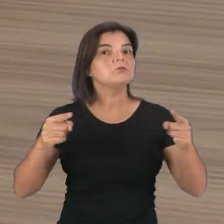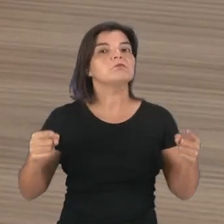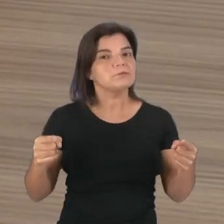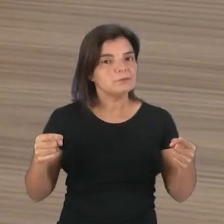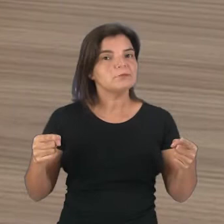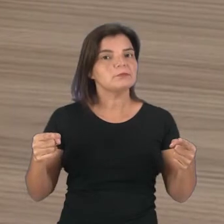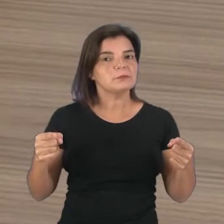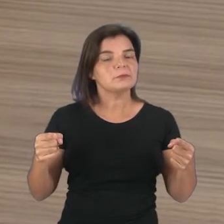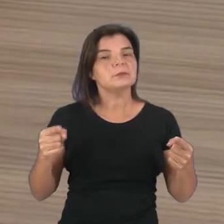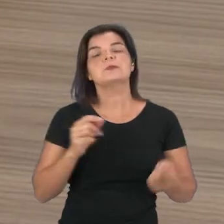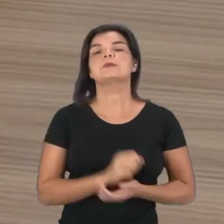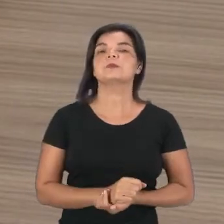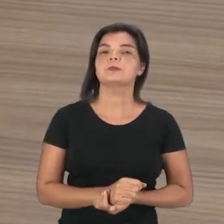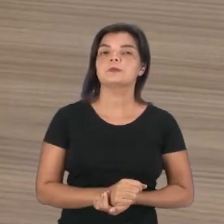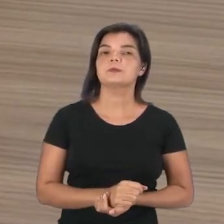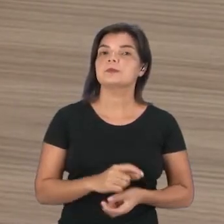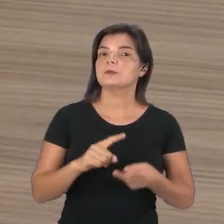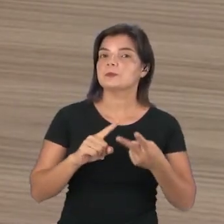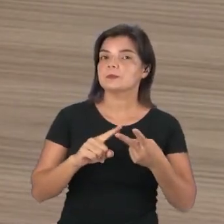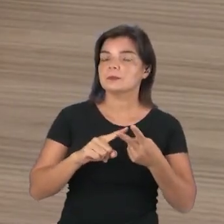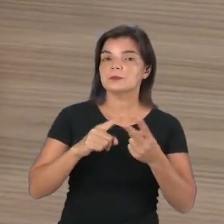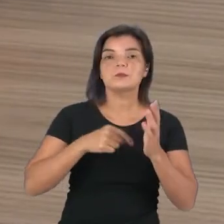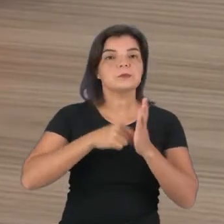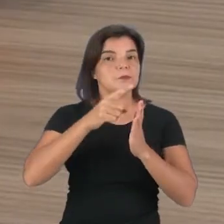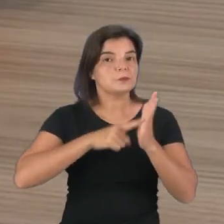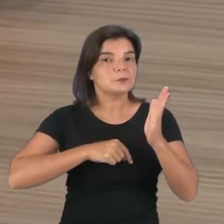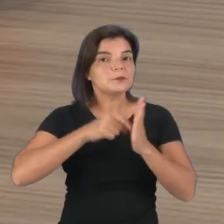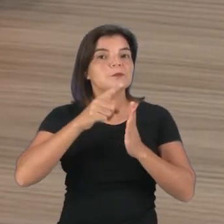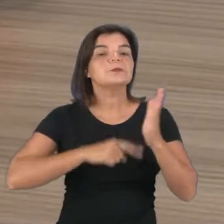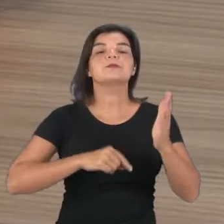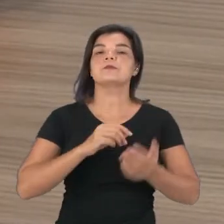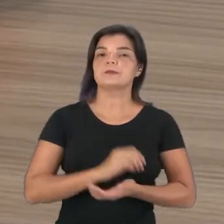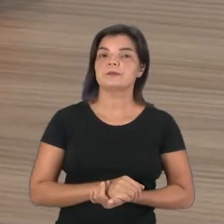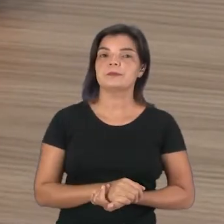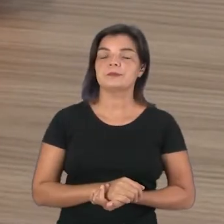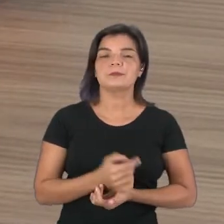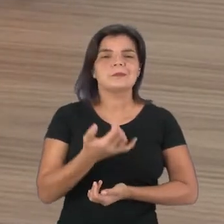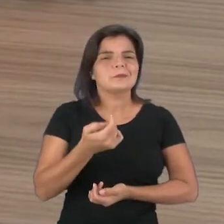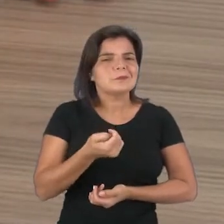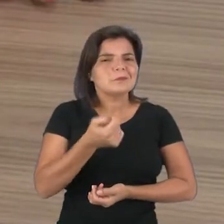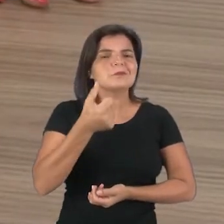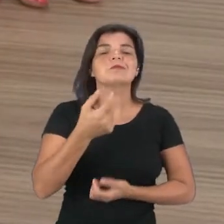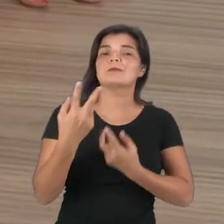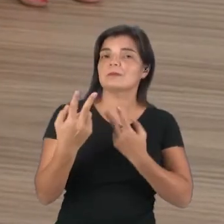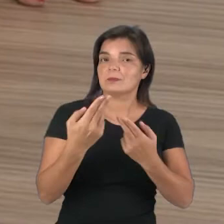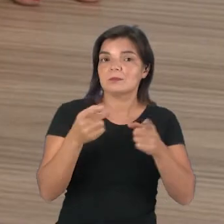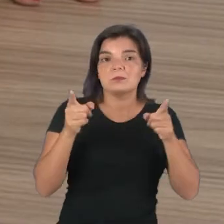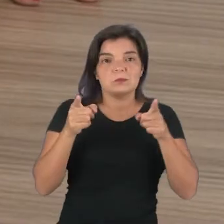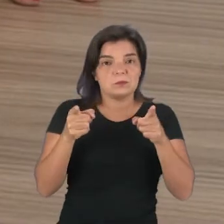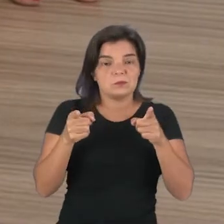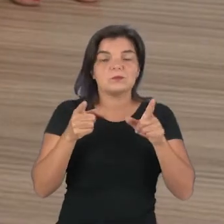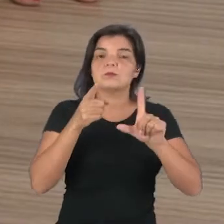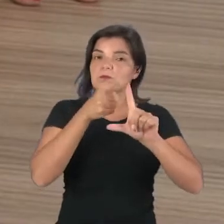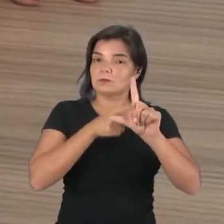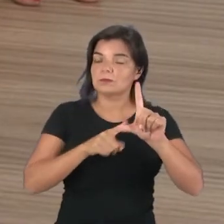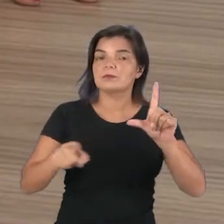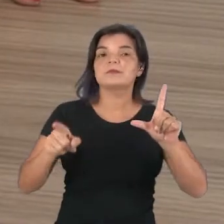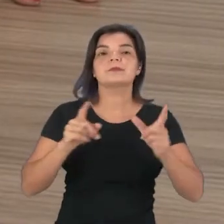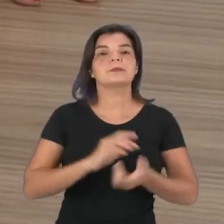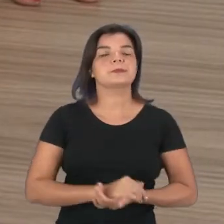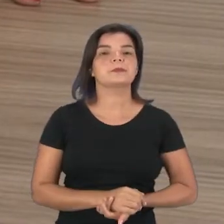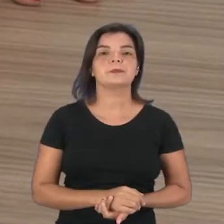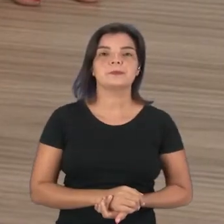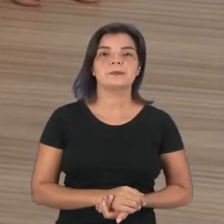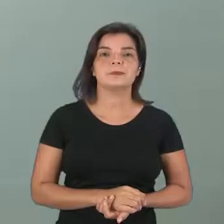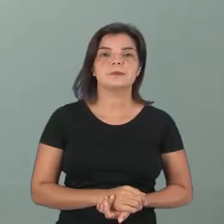comprida. Tenho aqui também o pincel, que é quase o mesmo tamanho da régua,